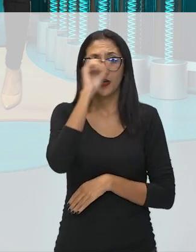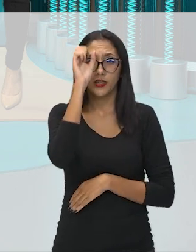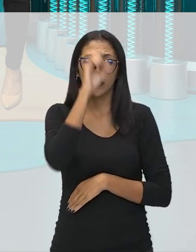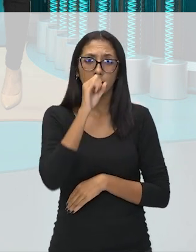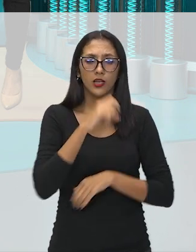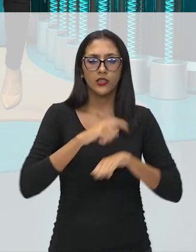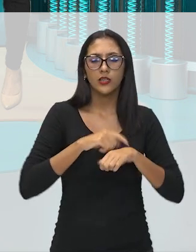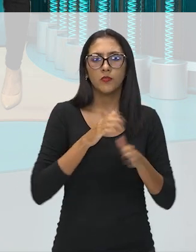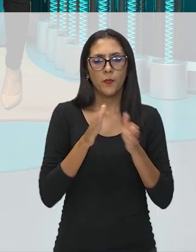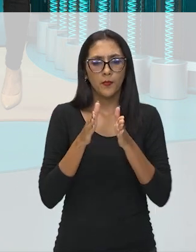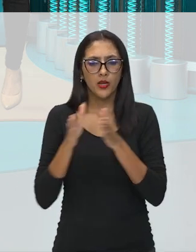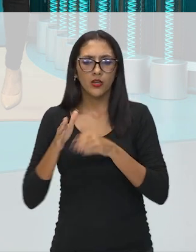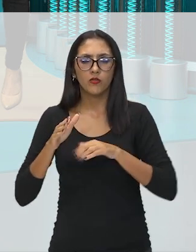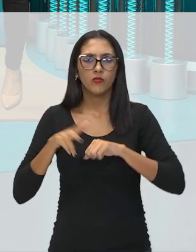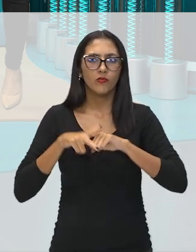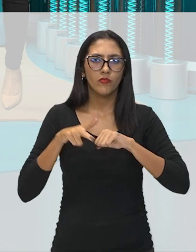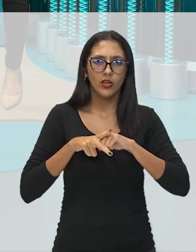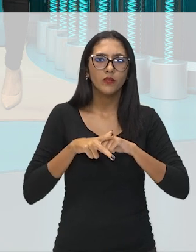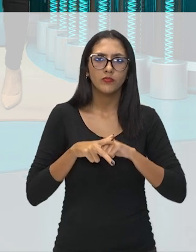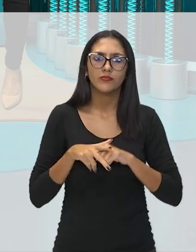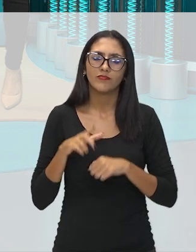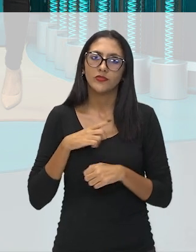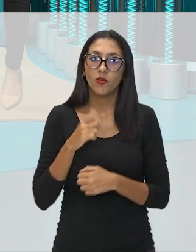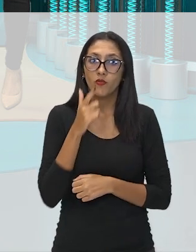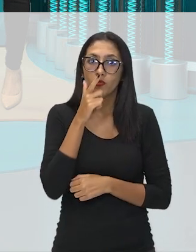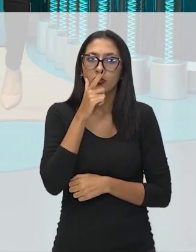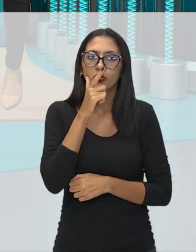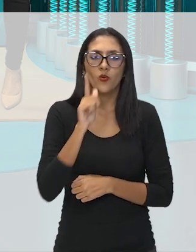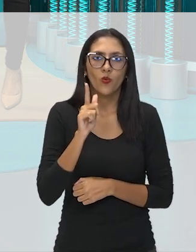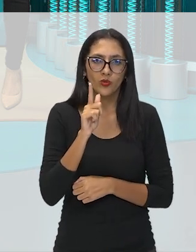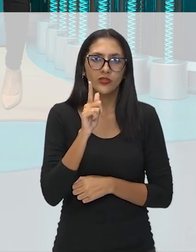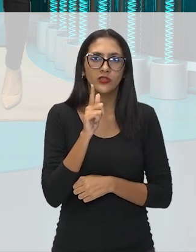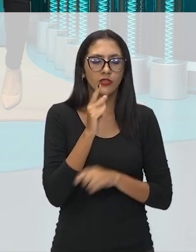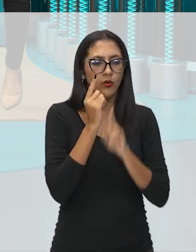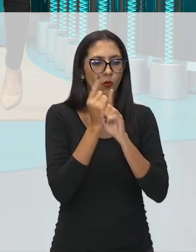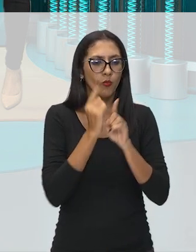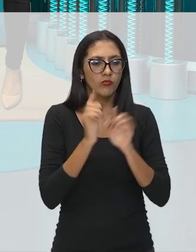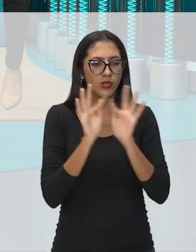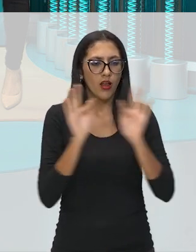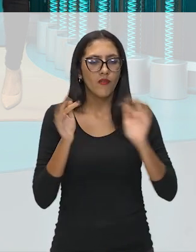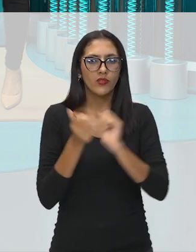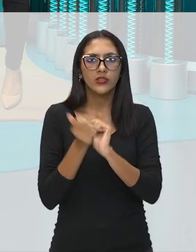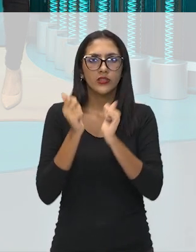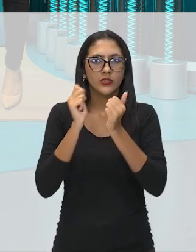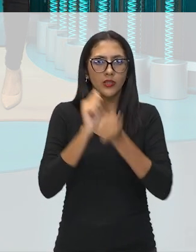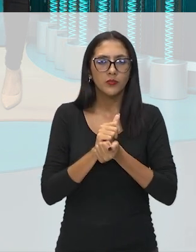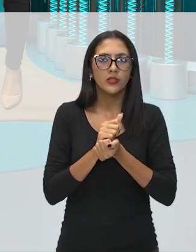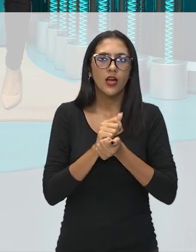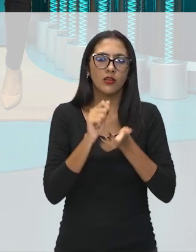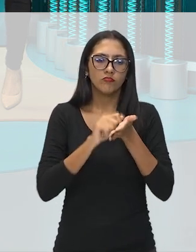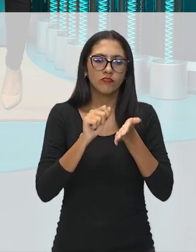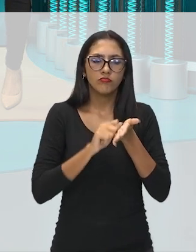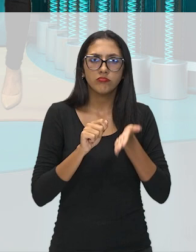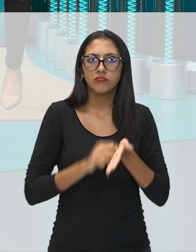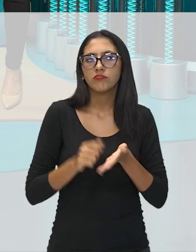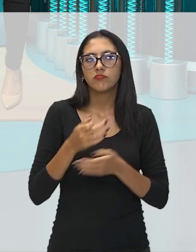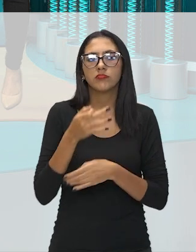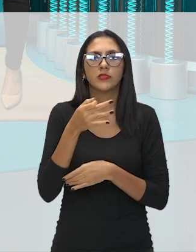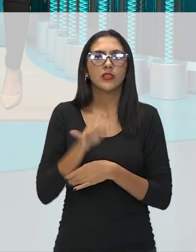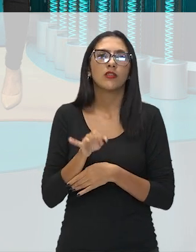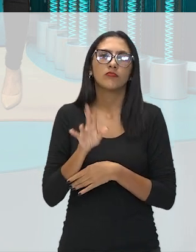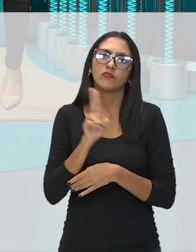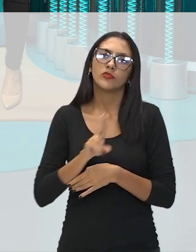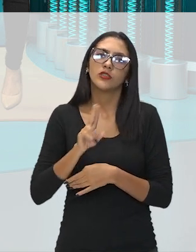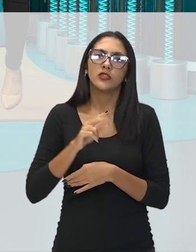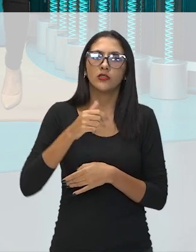verbais, praticar que vai dar certo e vocês vão conseguir sempre trabalhar corretamente utilizando esses dois